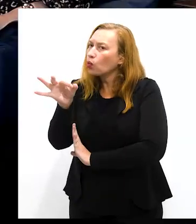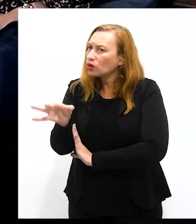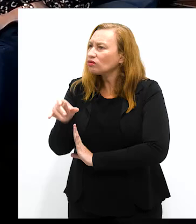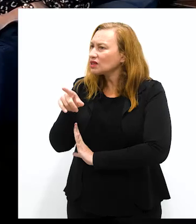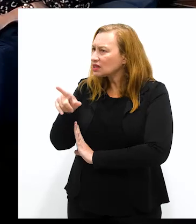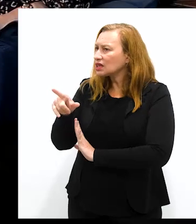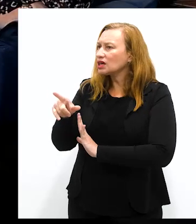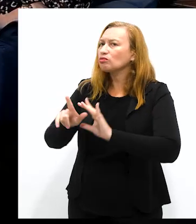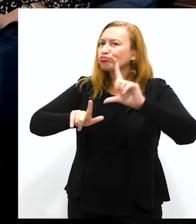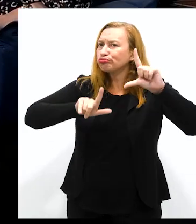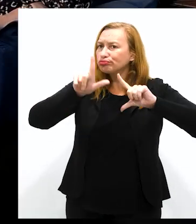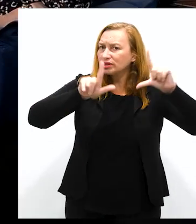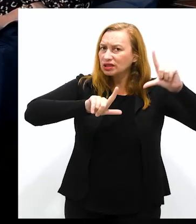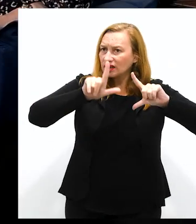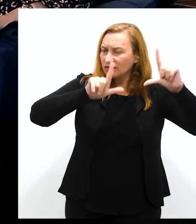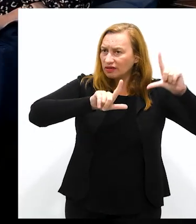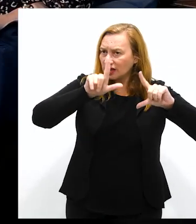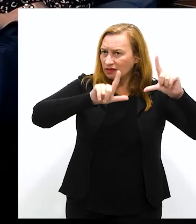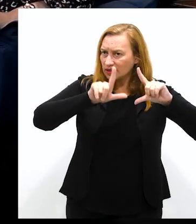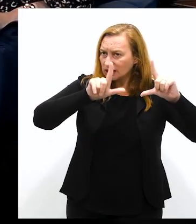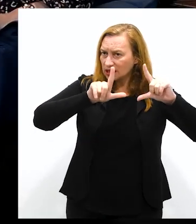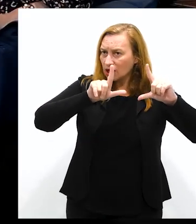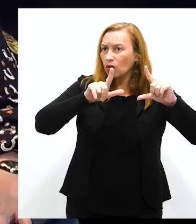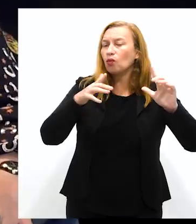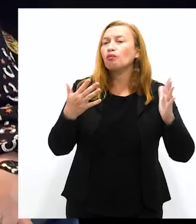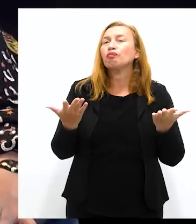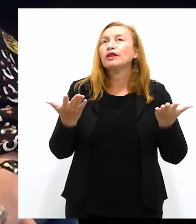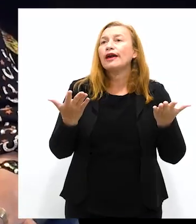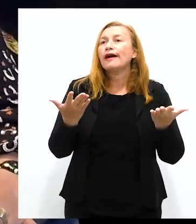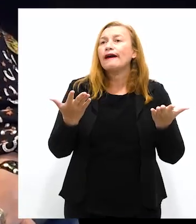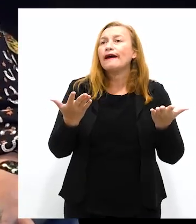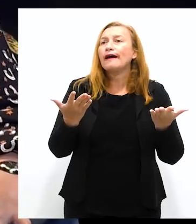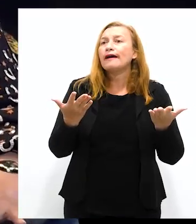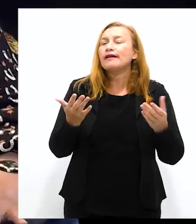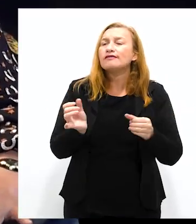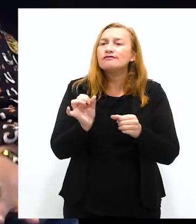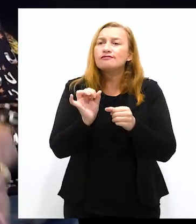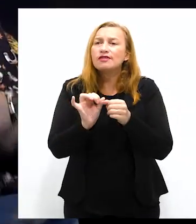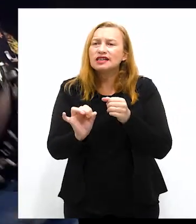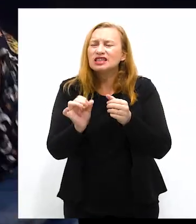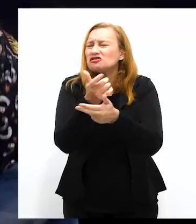O fato de uma emissora de TV estar fazendo